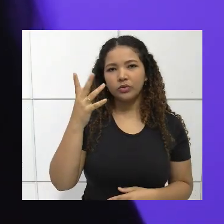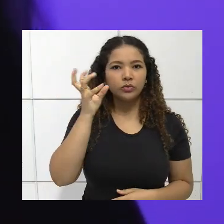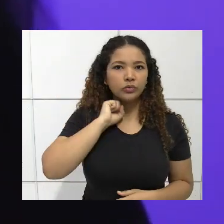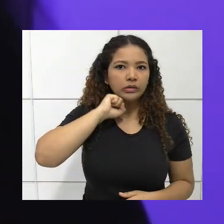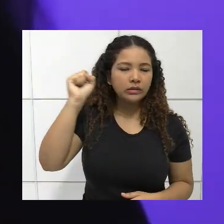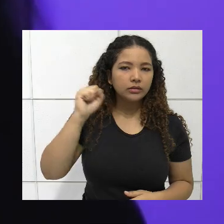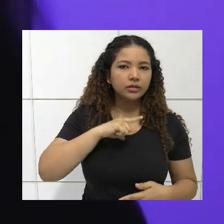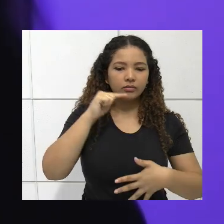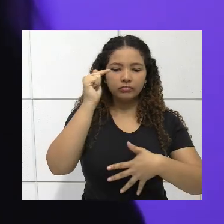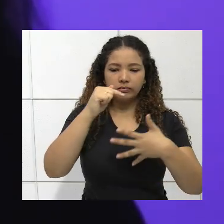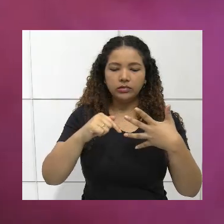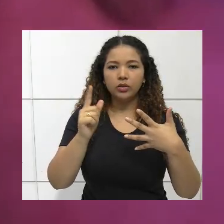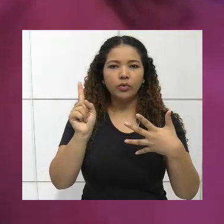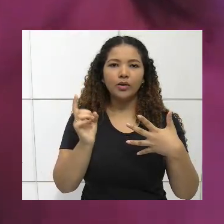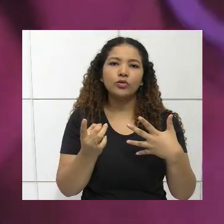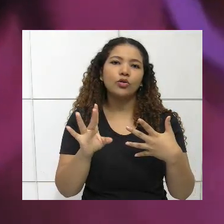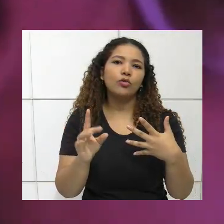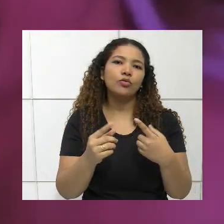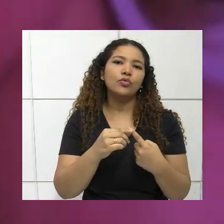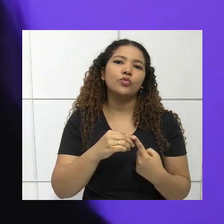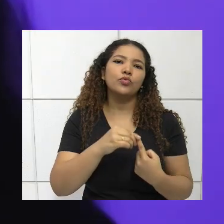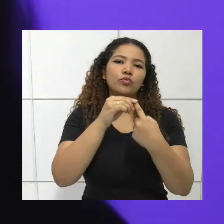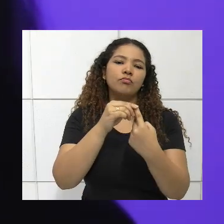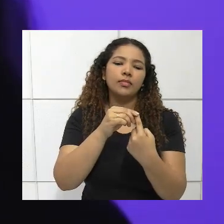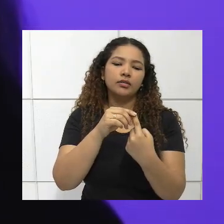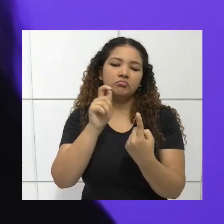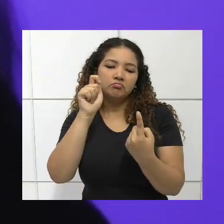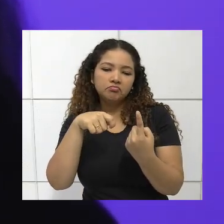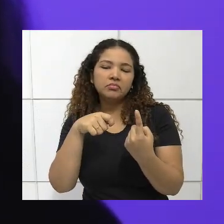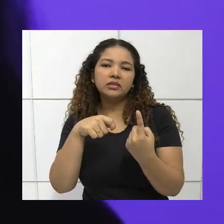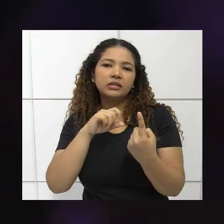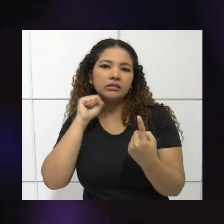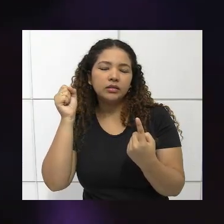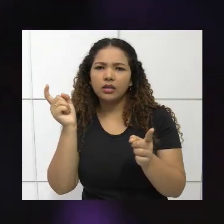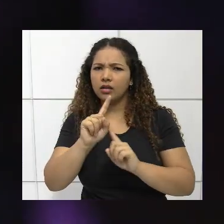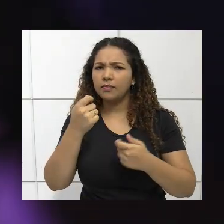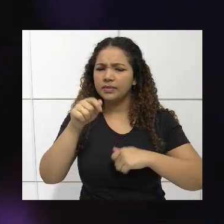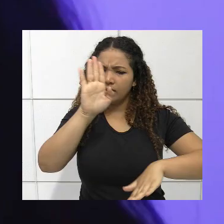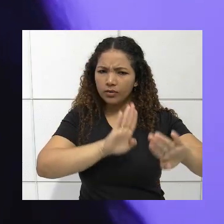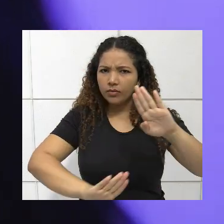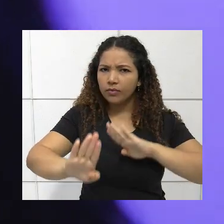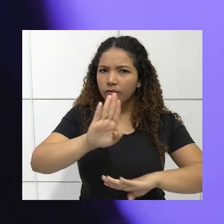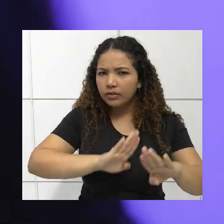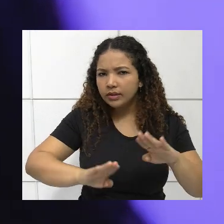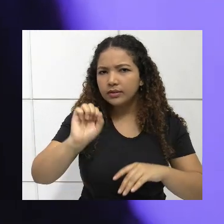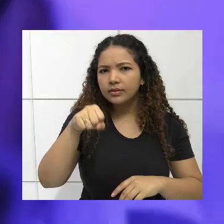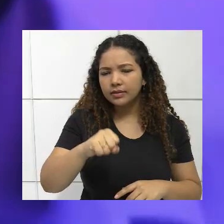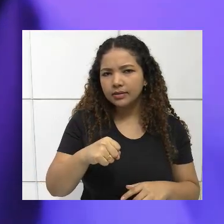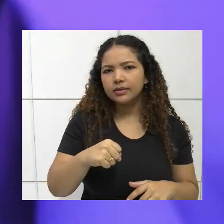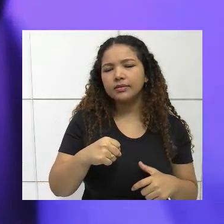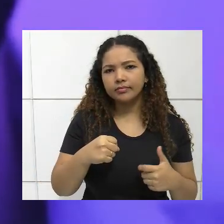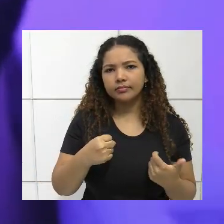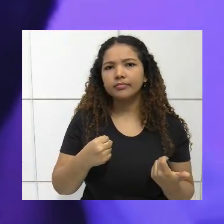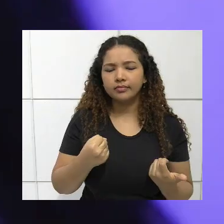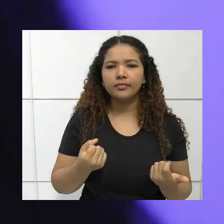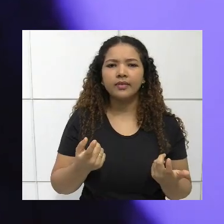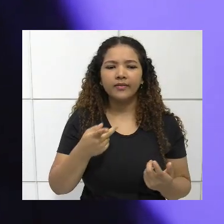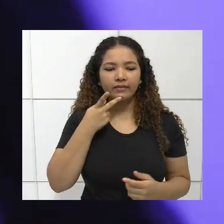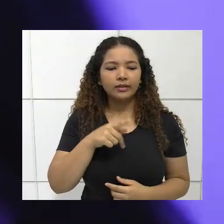ele não tem uma causa isolada. Então, a gente tem que ter muito cuidado quando ocorre uma situação de suicídio e a gente pode apontar...